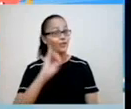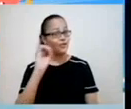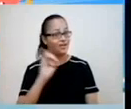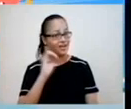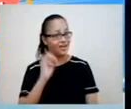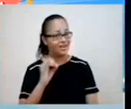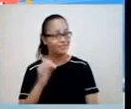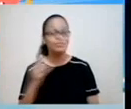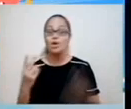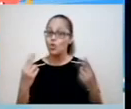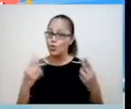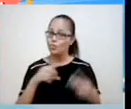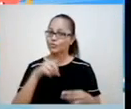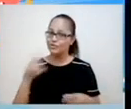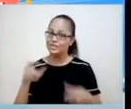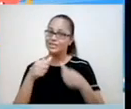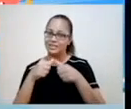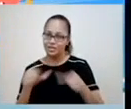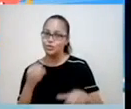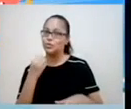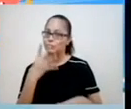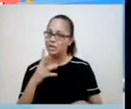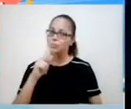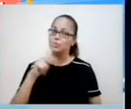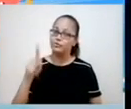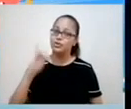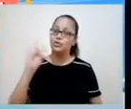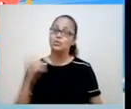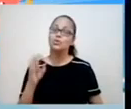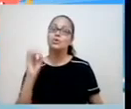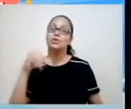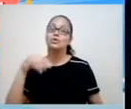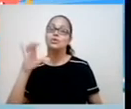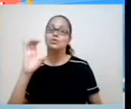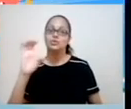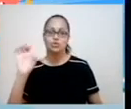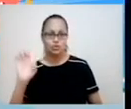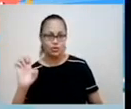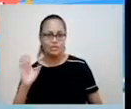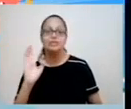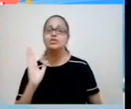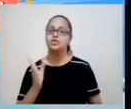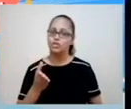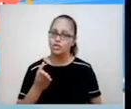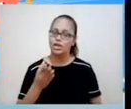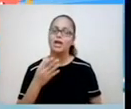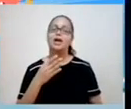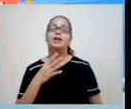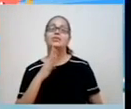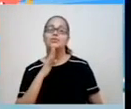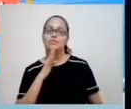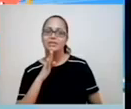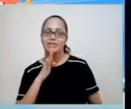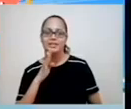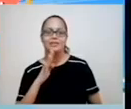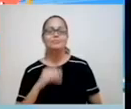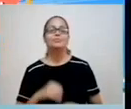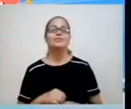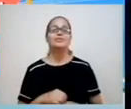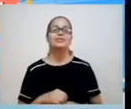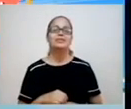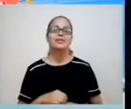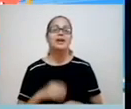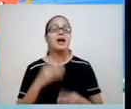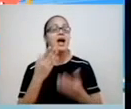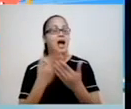Olá, e aí, como vocês estão? Tudo bem? Sou a professora Joyce, nós já nos conhecemos de outras aulas. Sejam bem-vindos a mais uma aula de